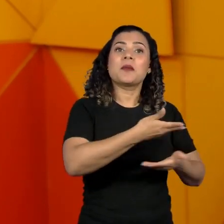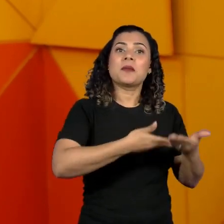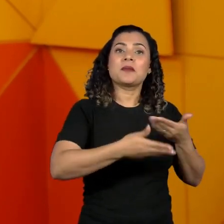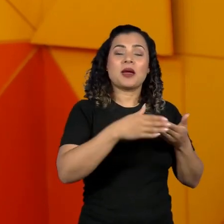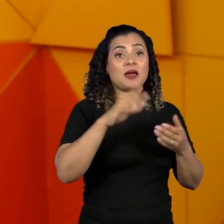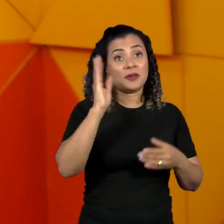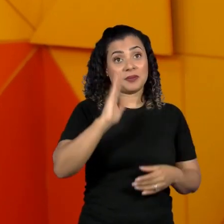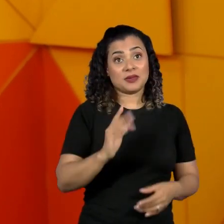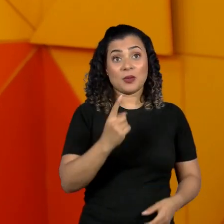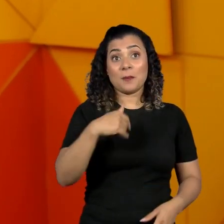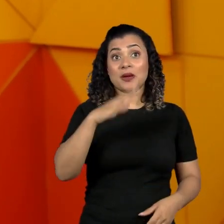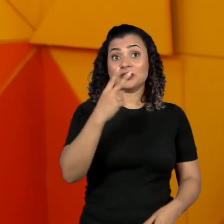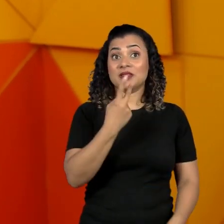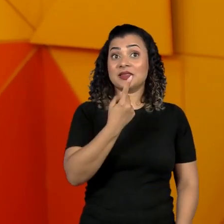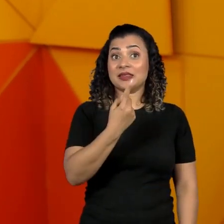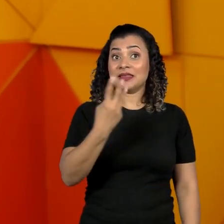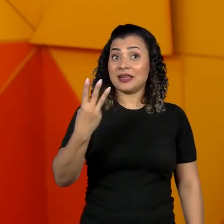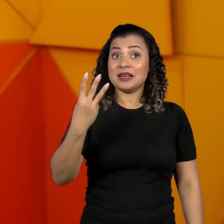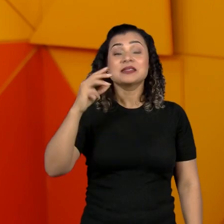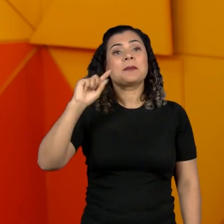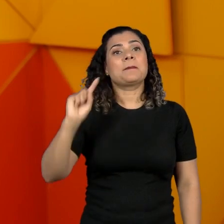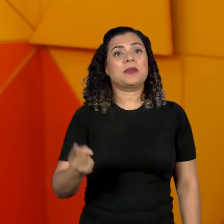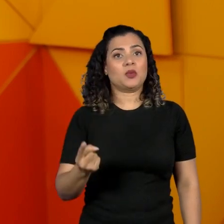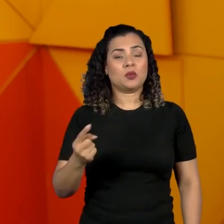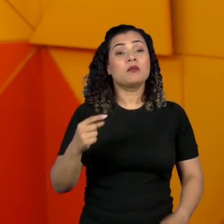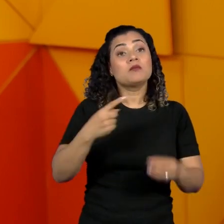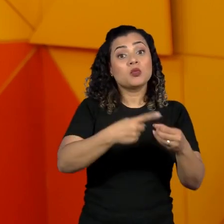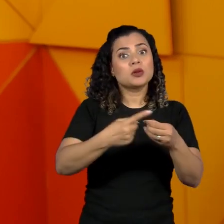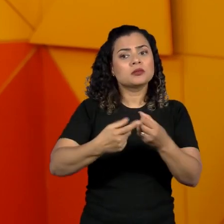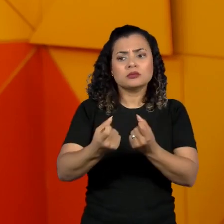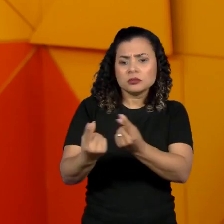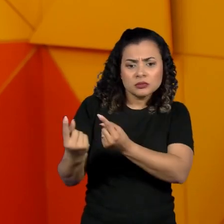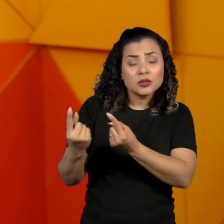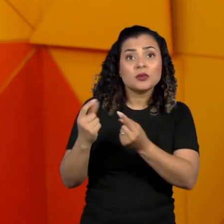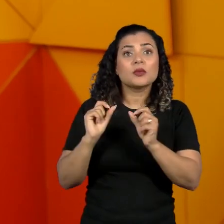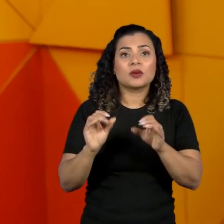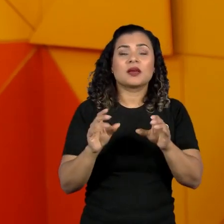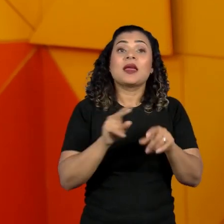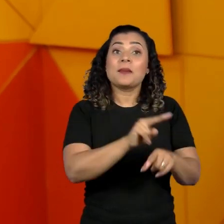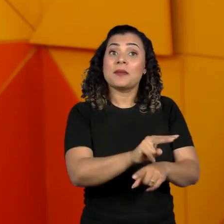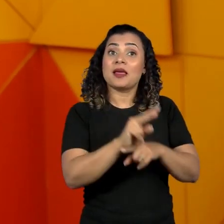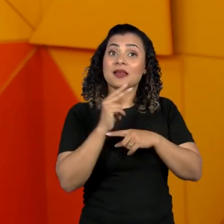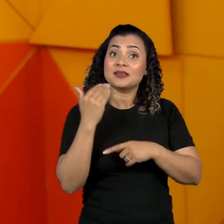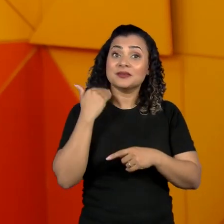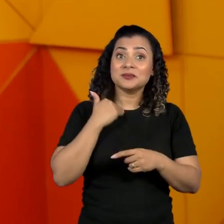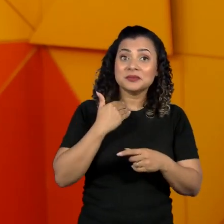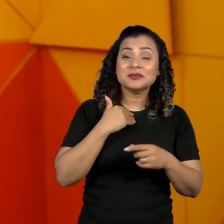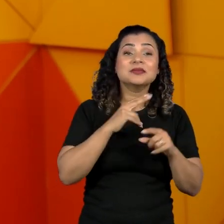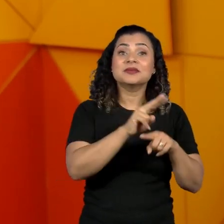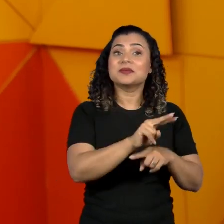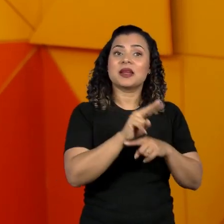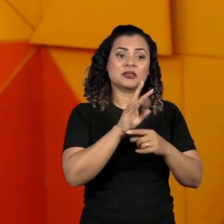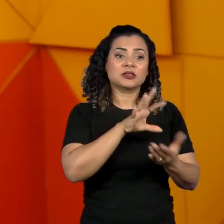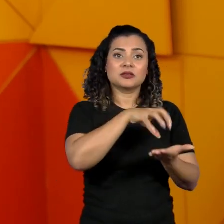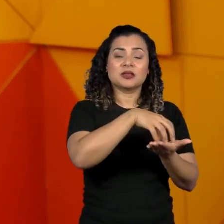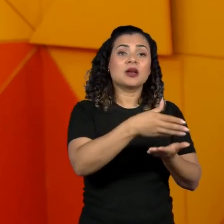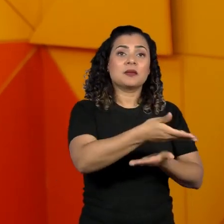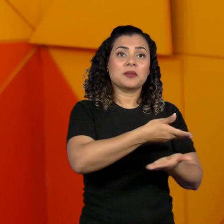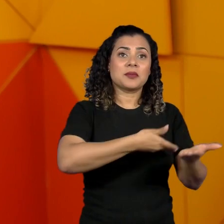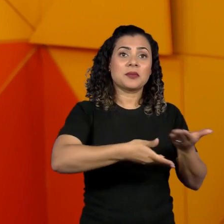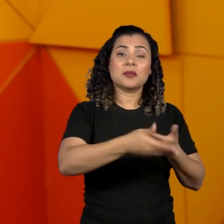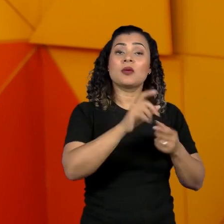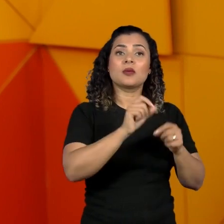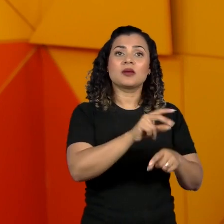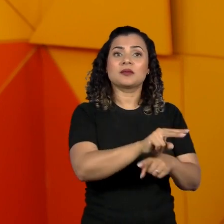de 13 mil cooperados. E em alguns municípios do país, as cooperativas de crédito são as únicas instituições que fornecem